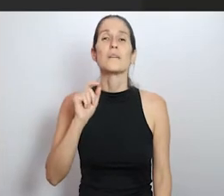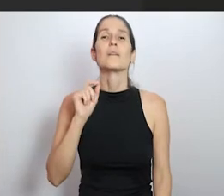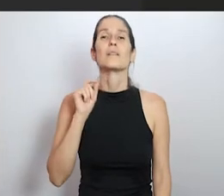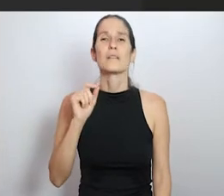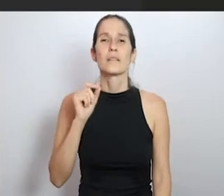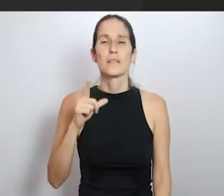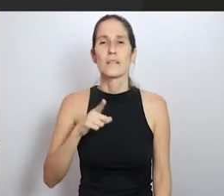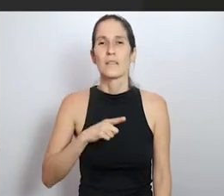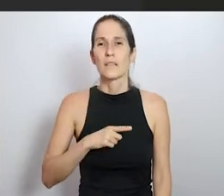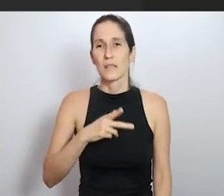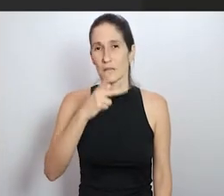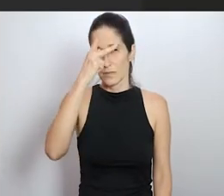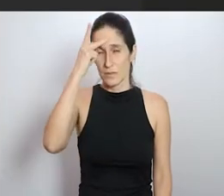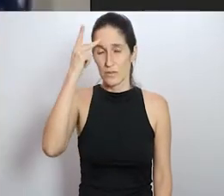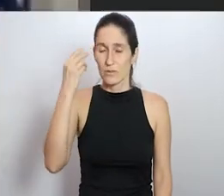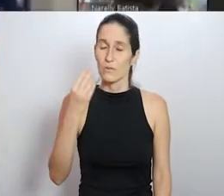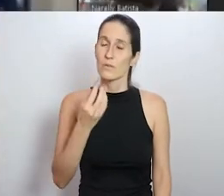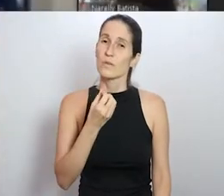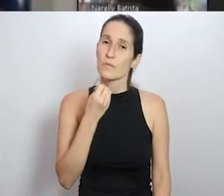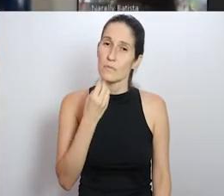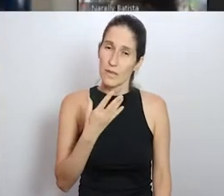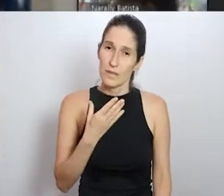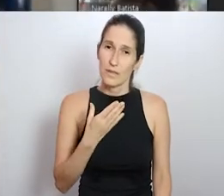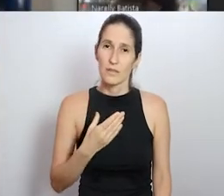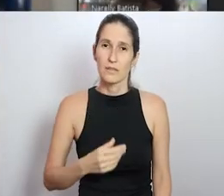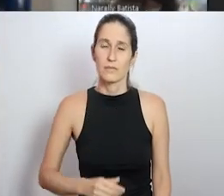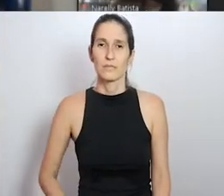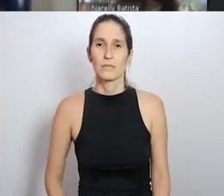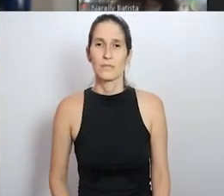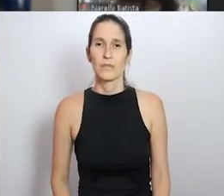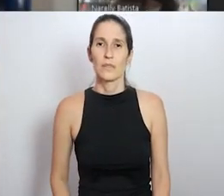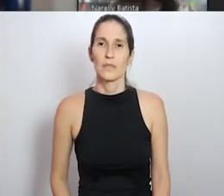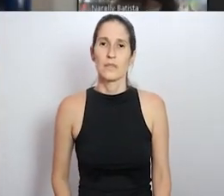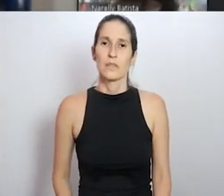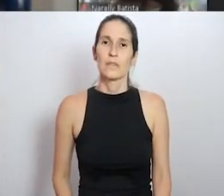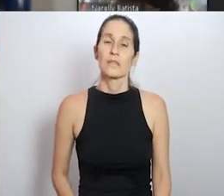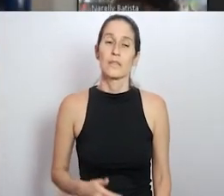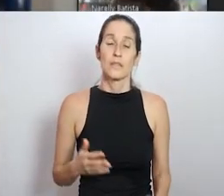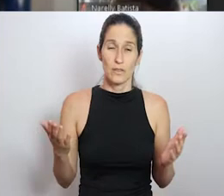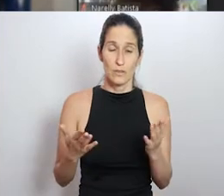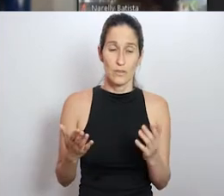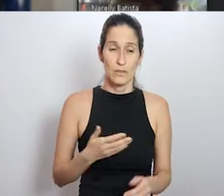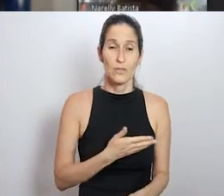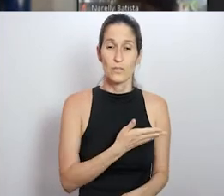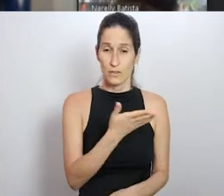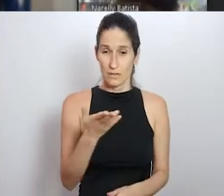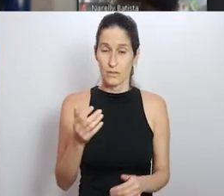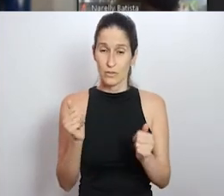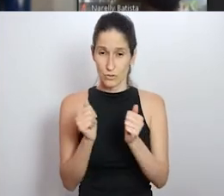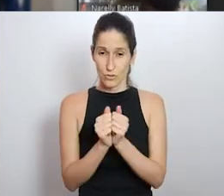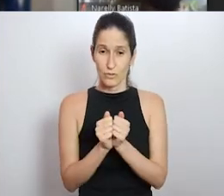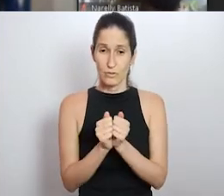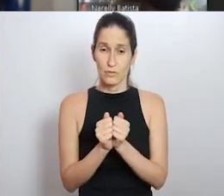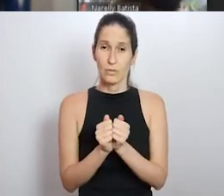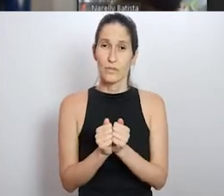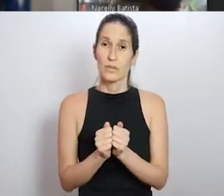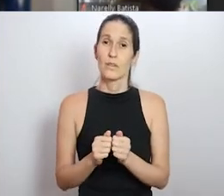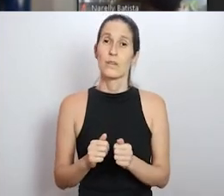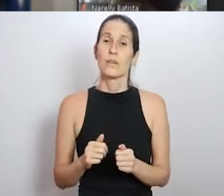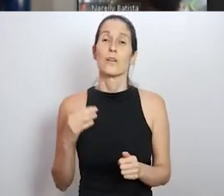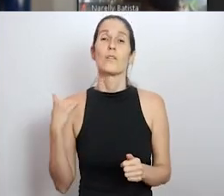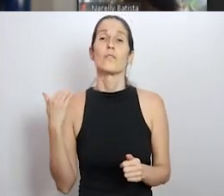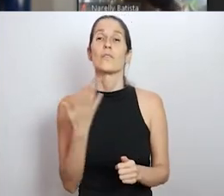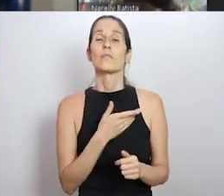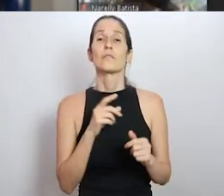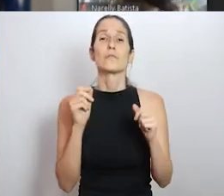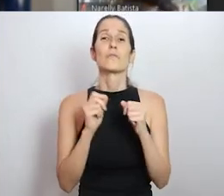enfrentar essa situação toda e saber que nossos irmãos, nossos amigos, muitos estão bem, e por esses que aqui estão e por todos os outros que